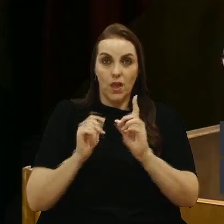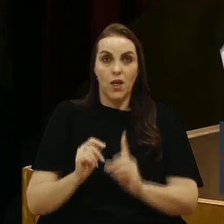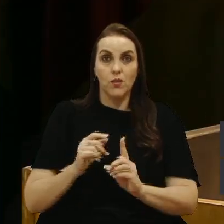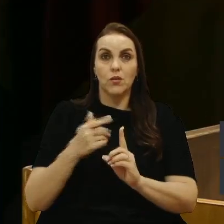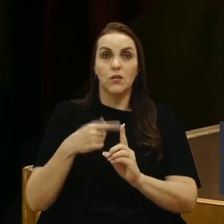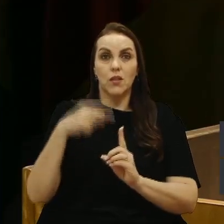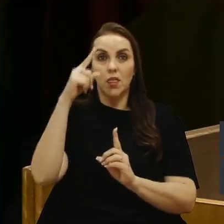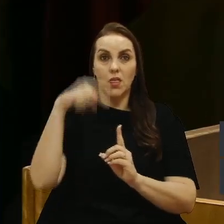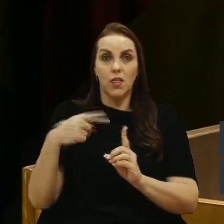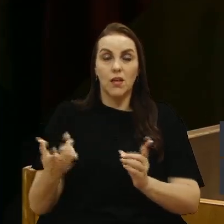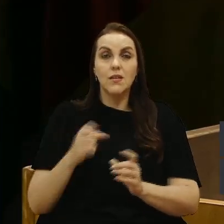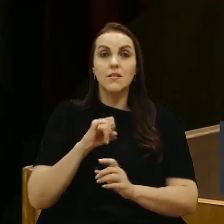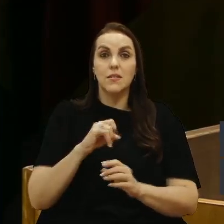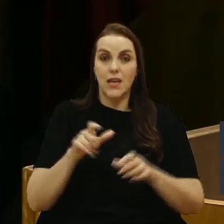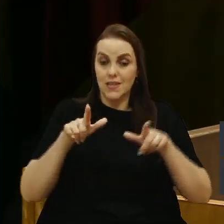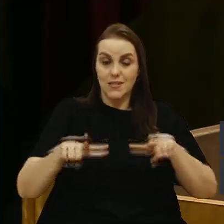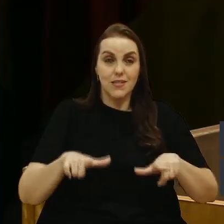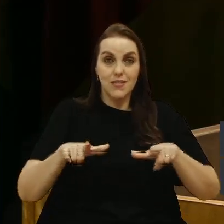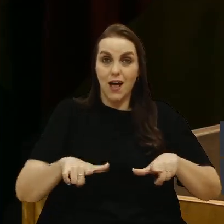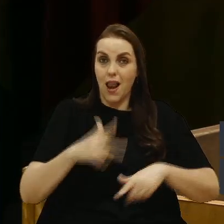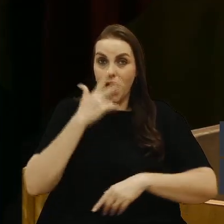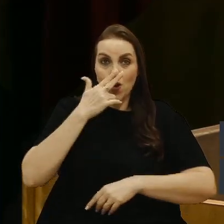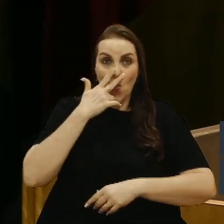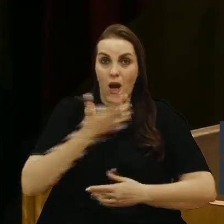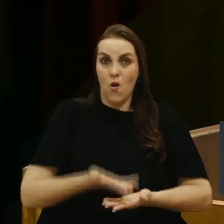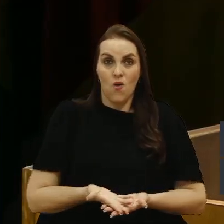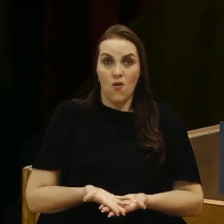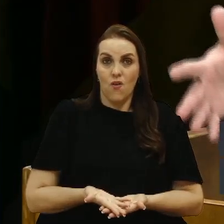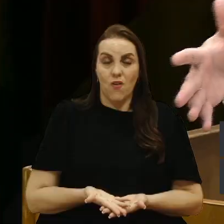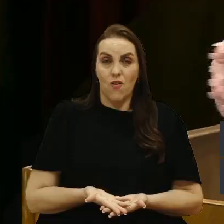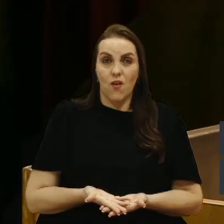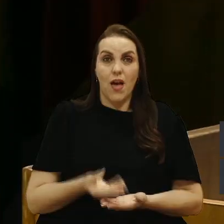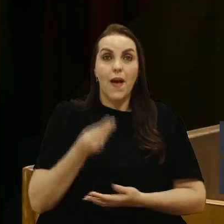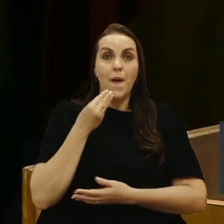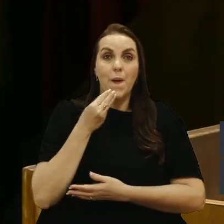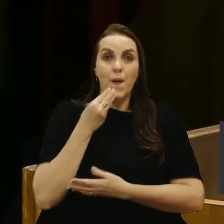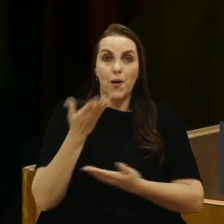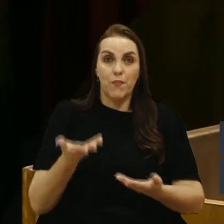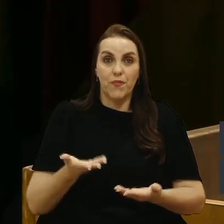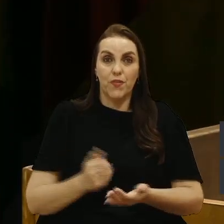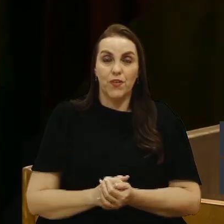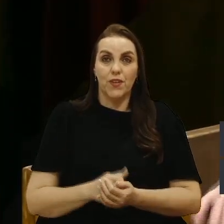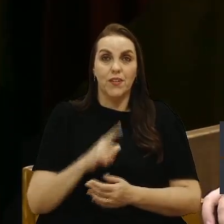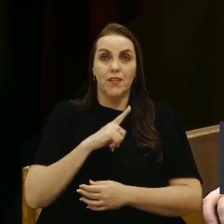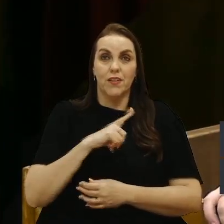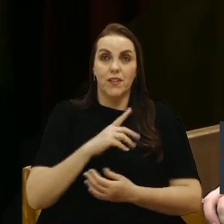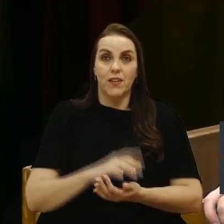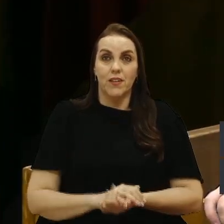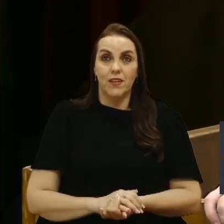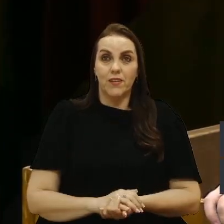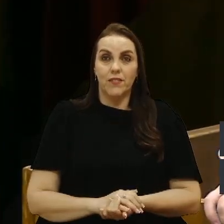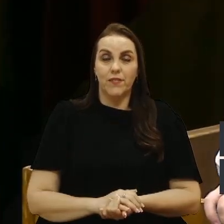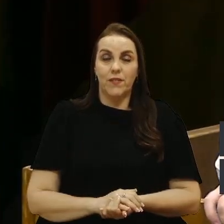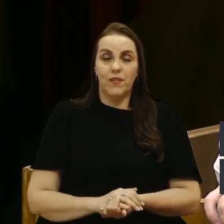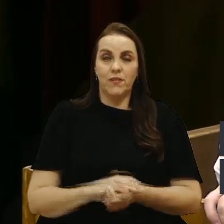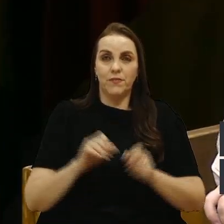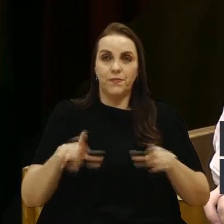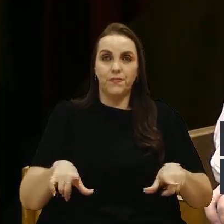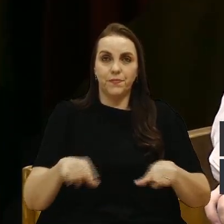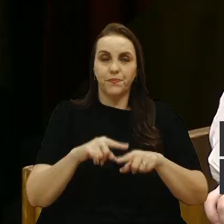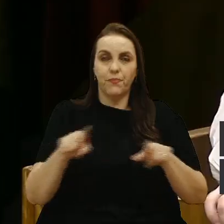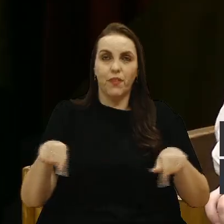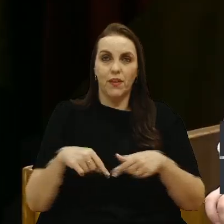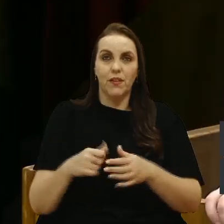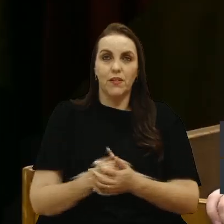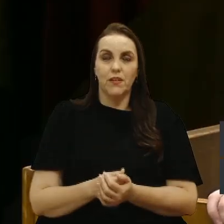se estiverem na mesma sala de aula. É óbvio que eles podem ter se estiverem na mesma sala de aula. Não tendo dentro da mesma sala de